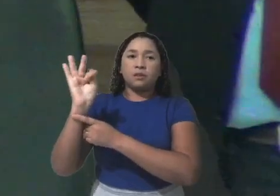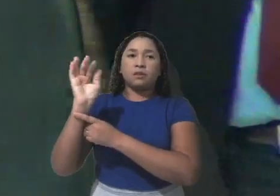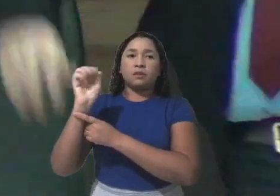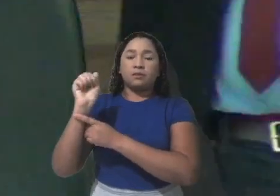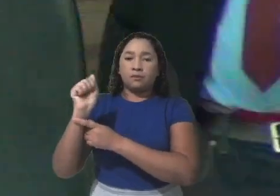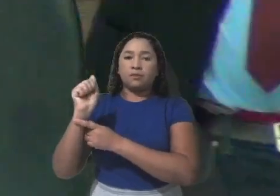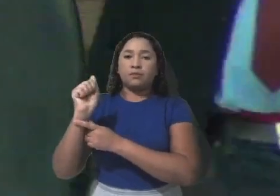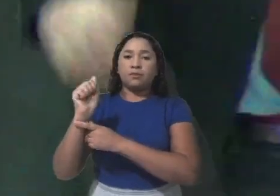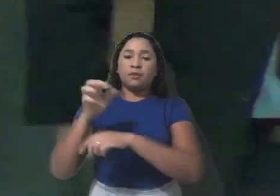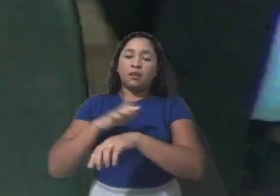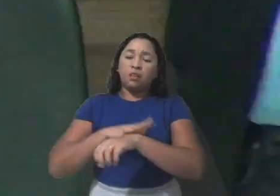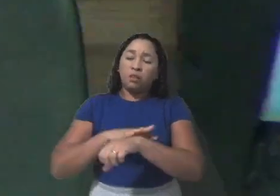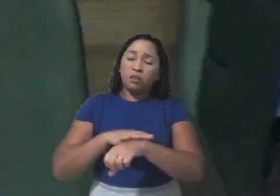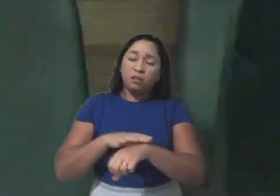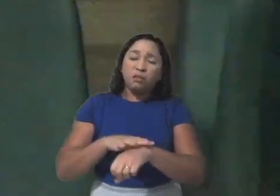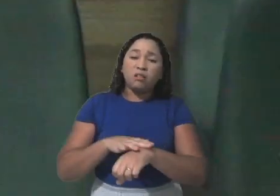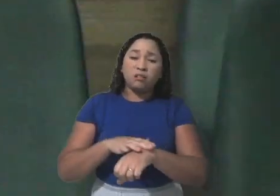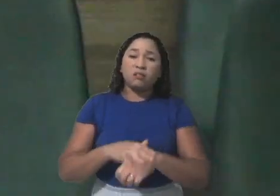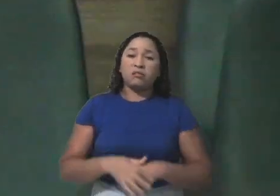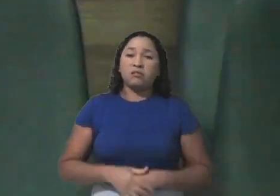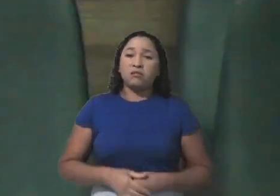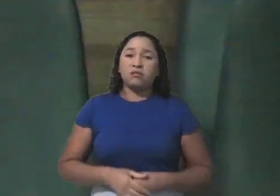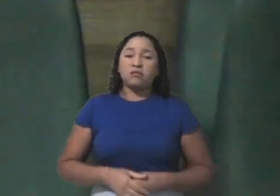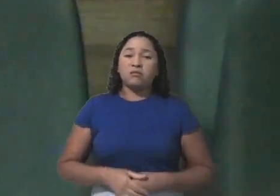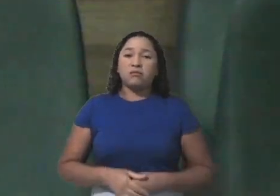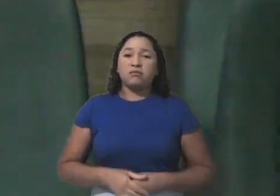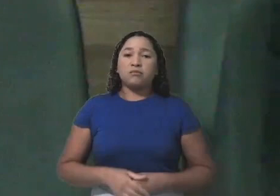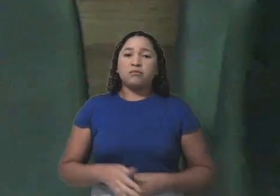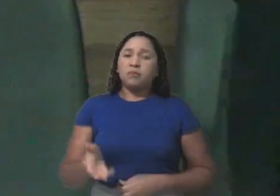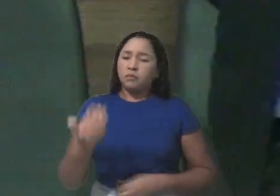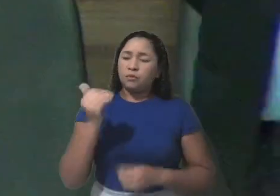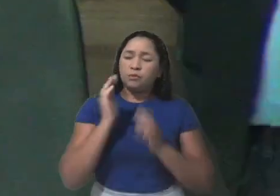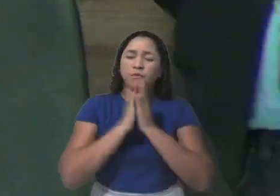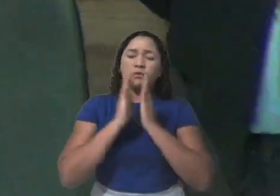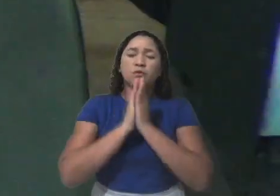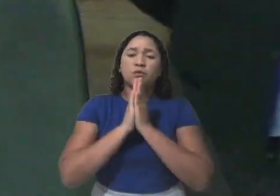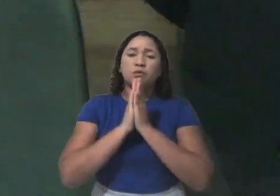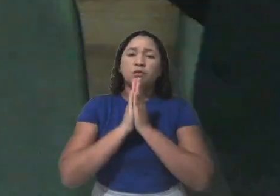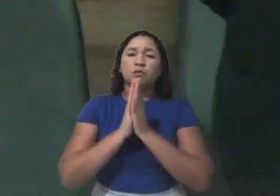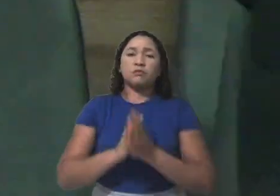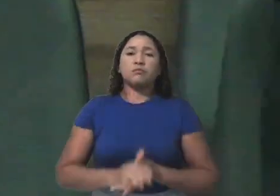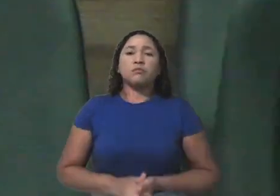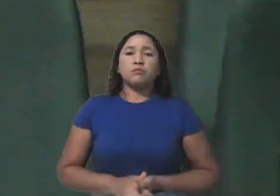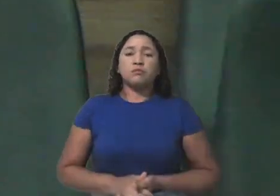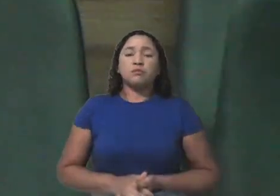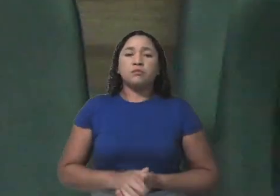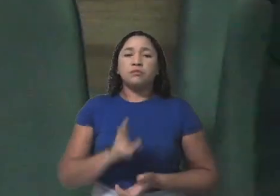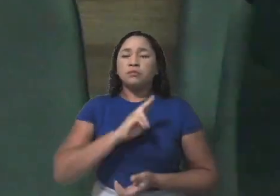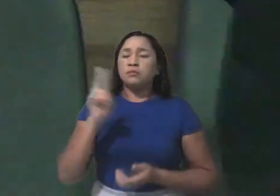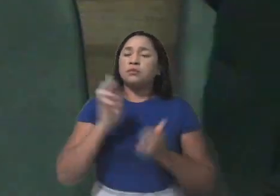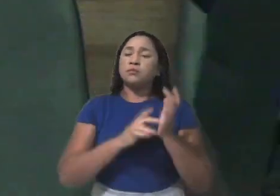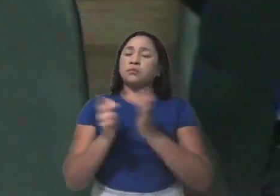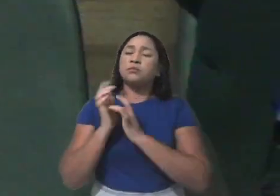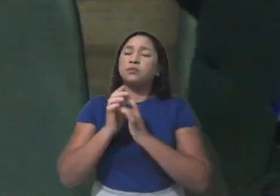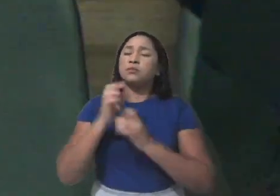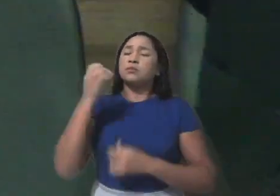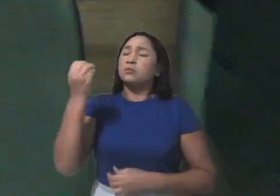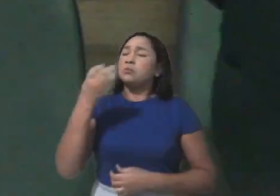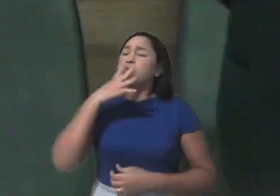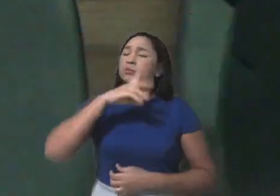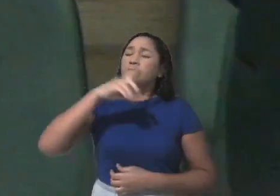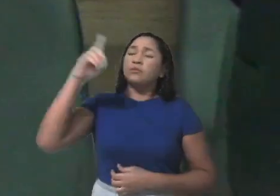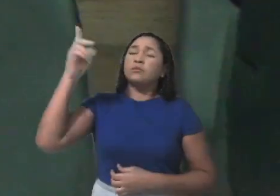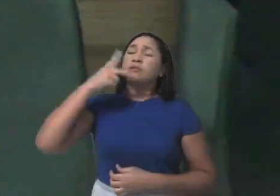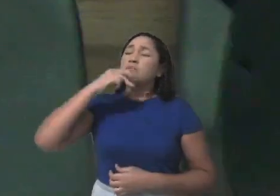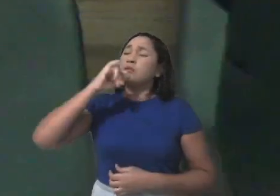diga amém. Glória a Deus, iremos orar. Feche teus olhos comigo em o nome de Jesus. Bendito Deus e Pai